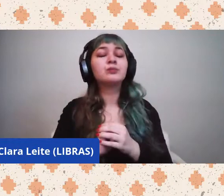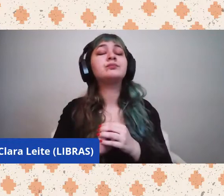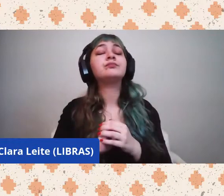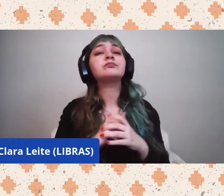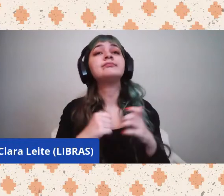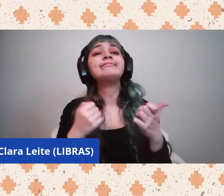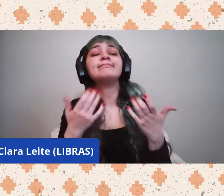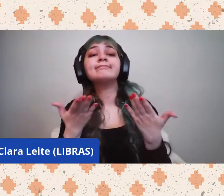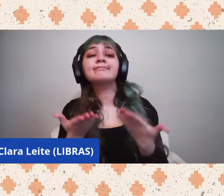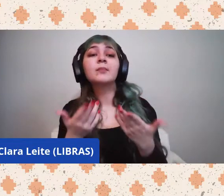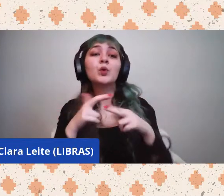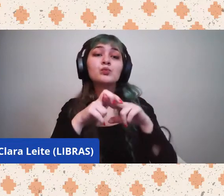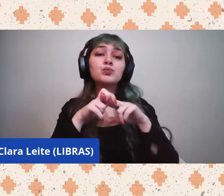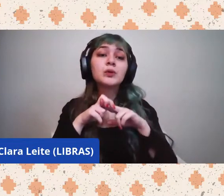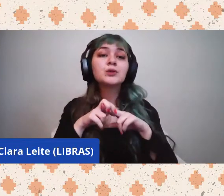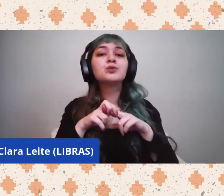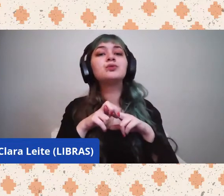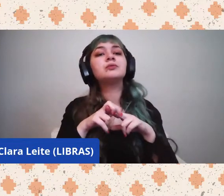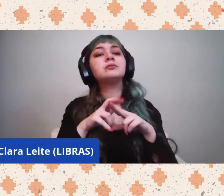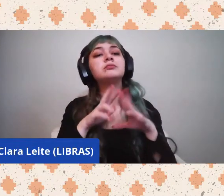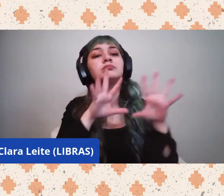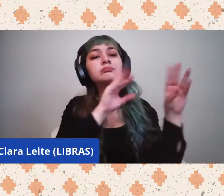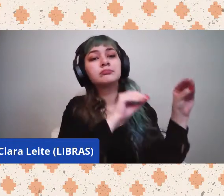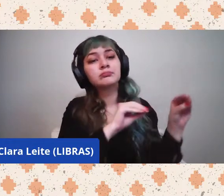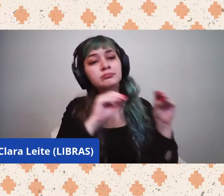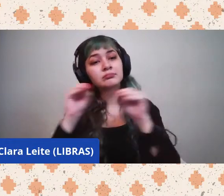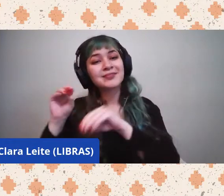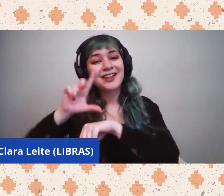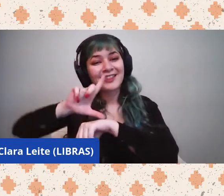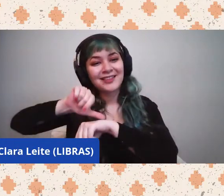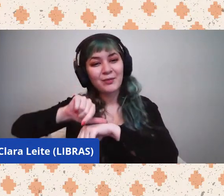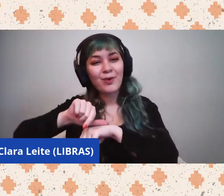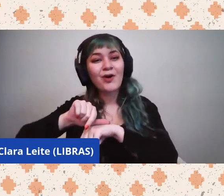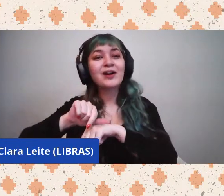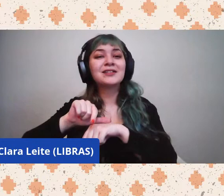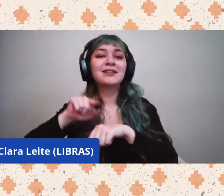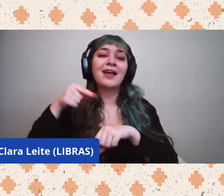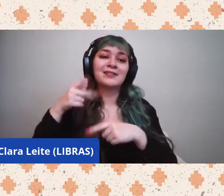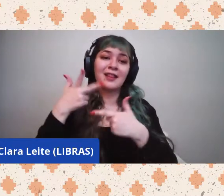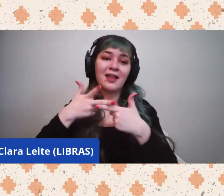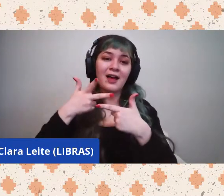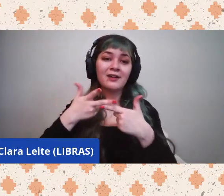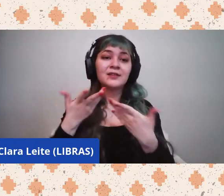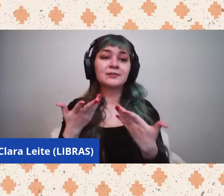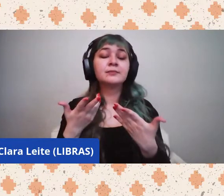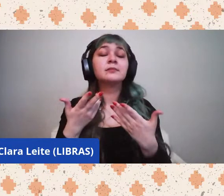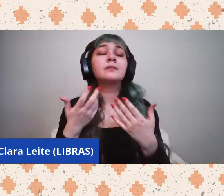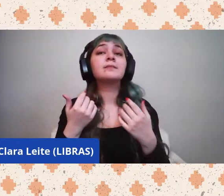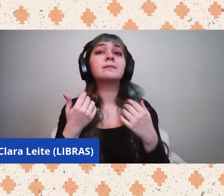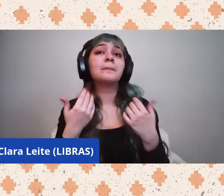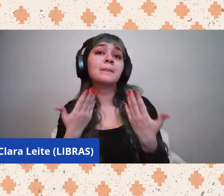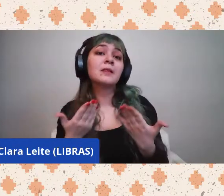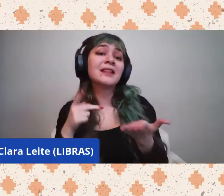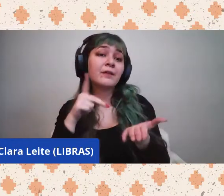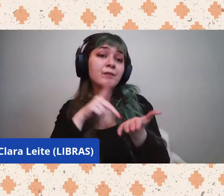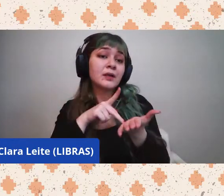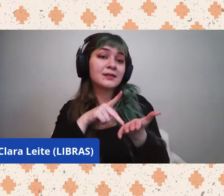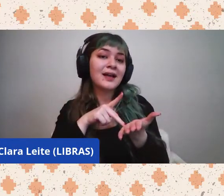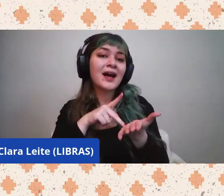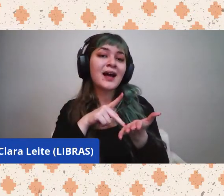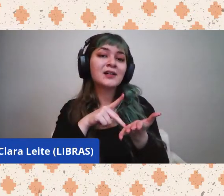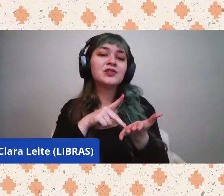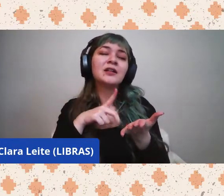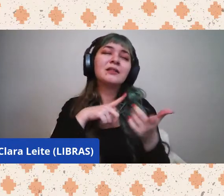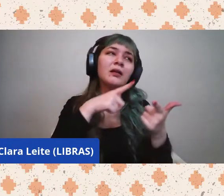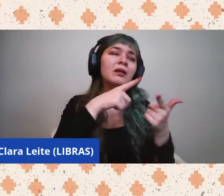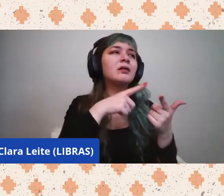isso, tivemos que postergar a transmissão dessa live. Então, na verdade, há males que vêm